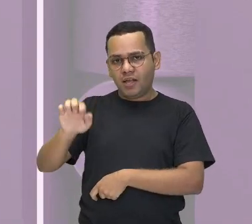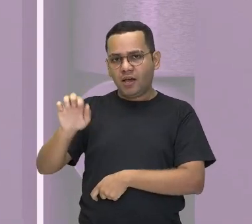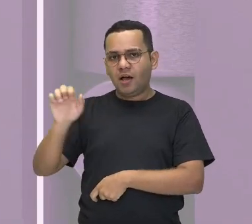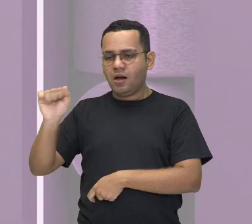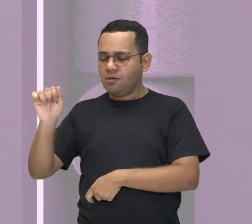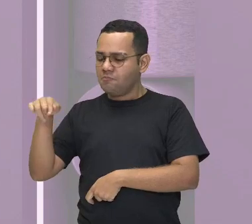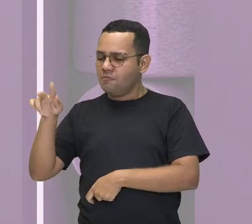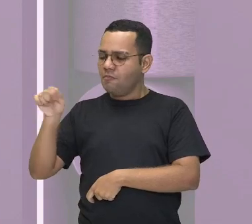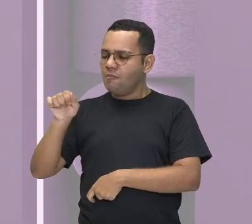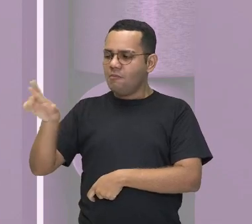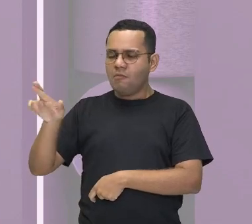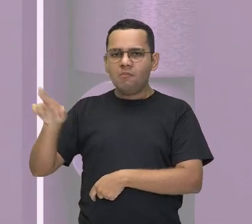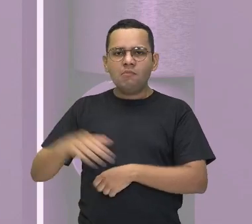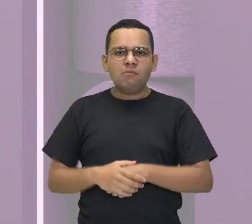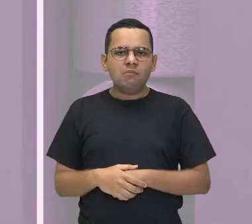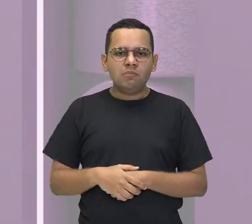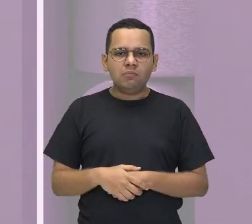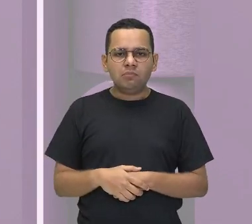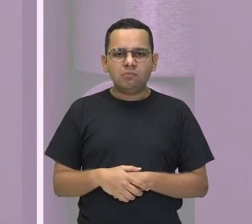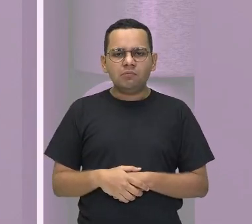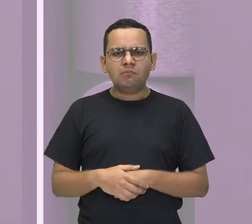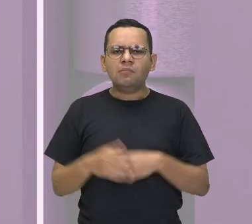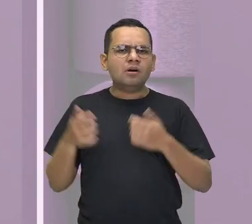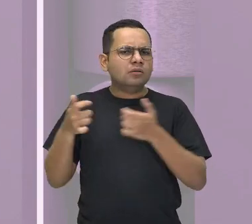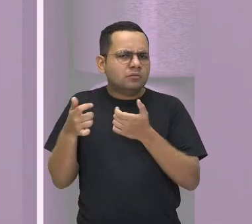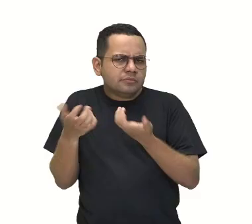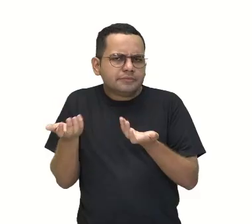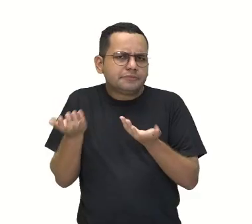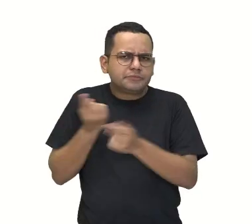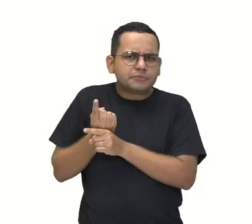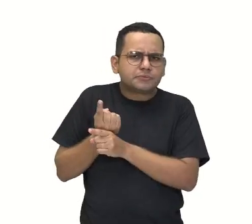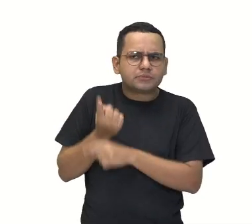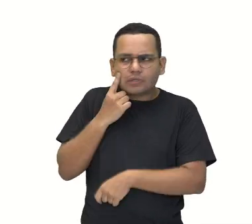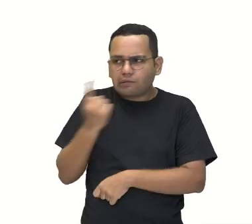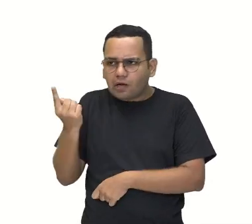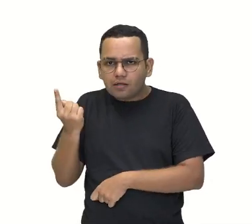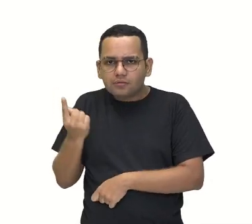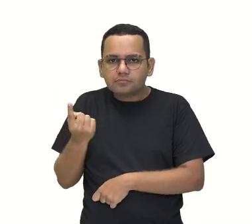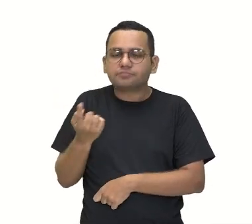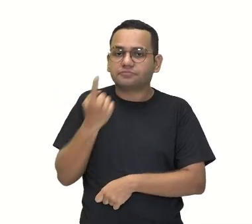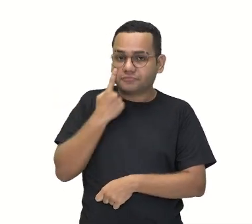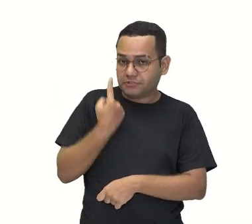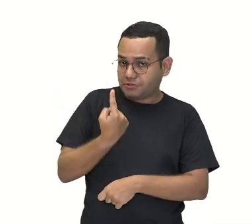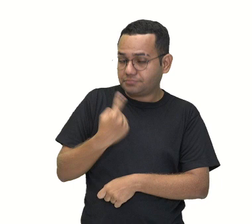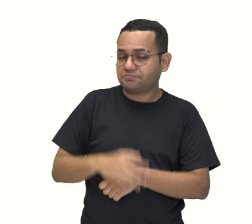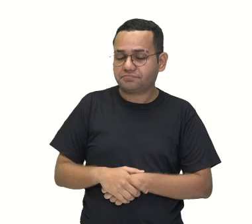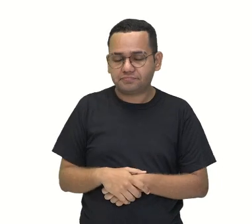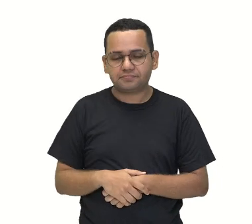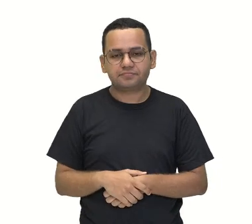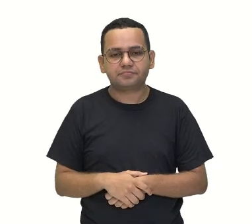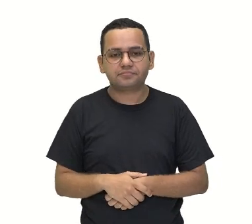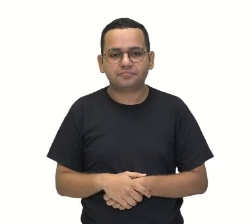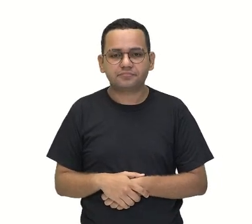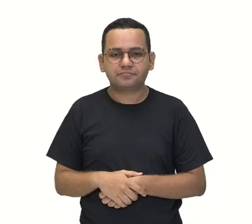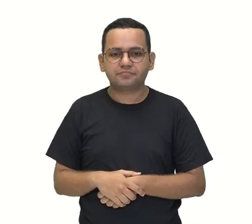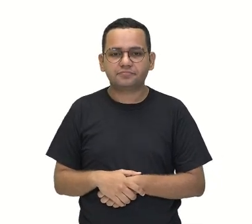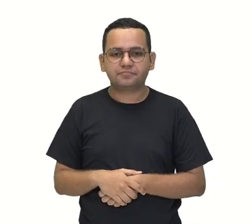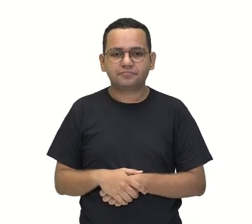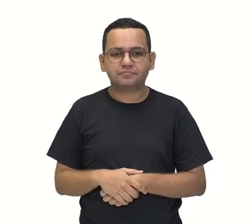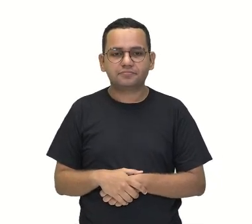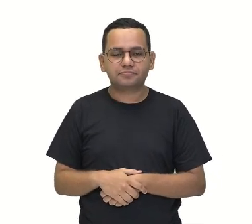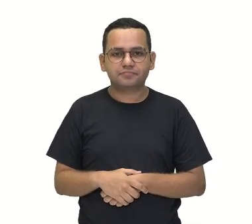deve estar se perguntando, né, mas onde é que ela está? Vou te mostrar agora, ó. De maneira geral, a gente representa assim, ó.